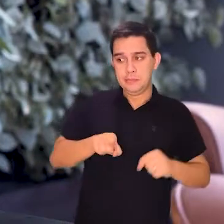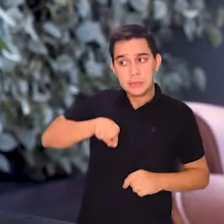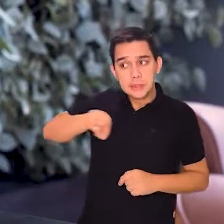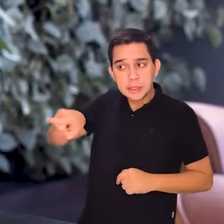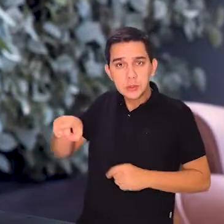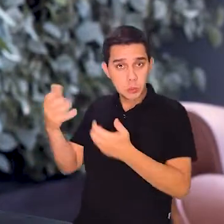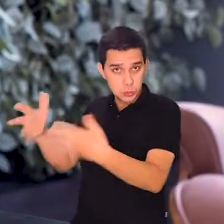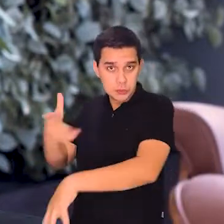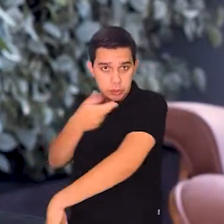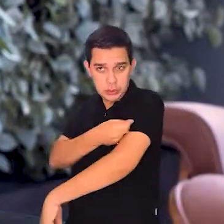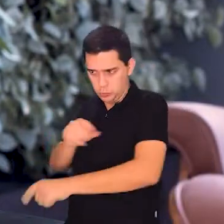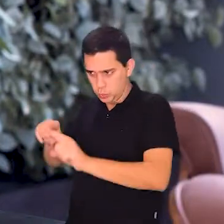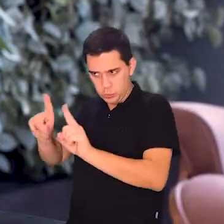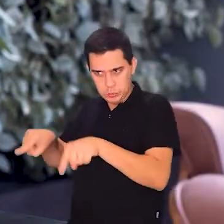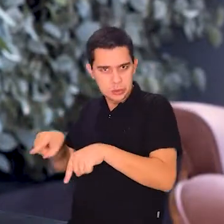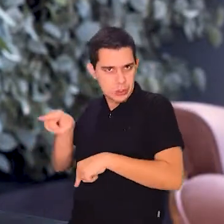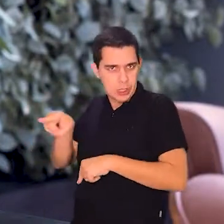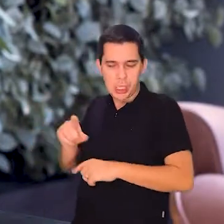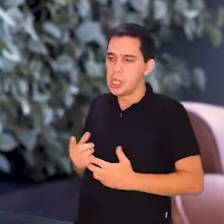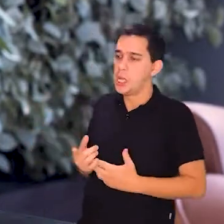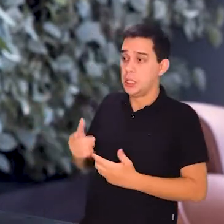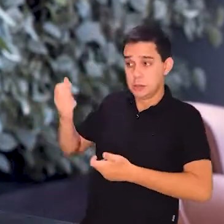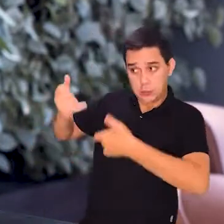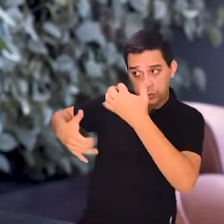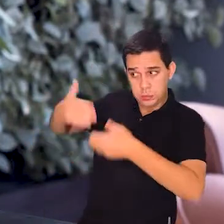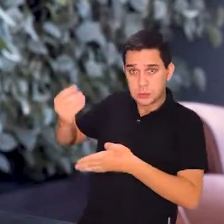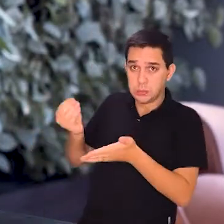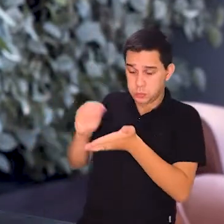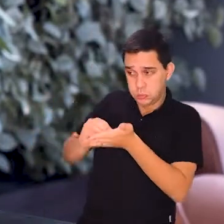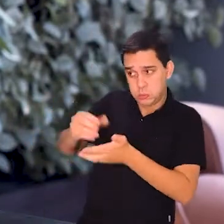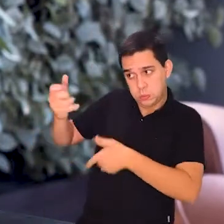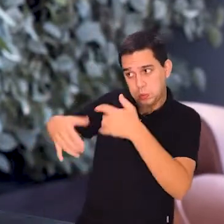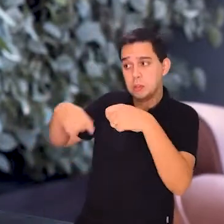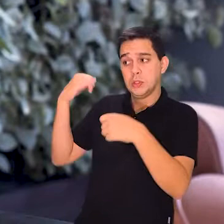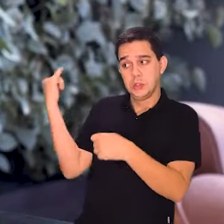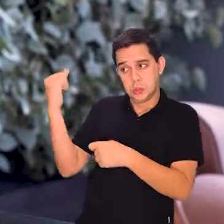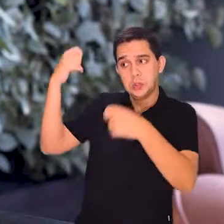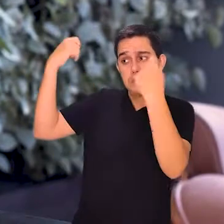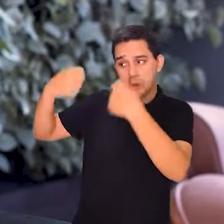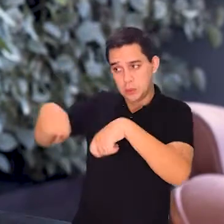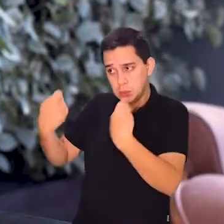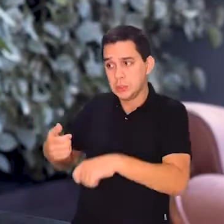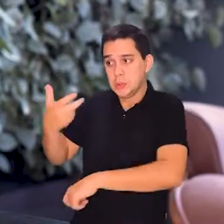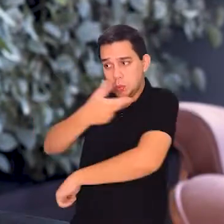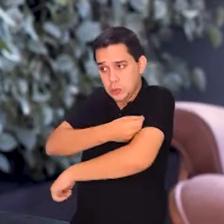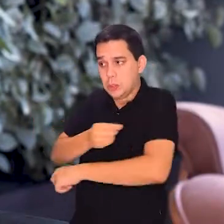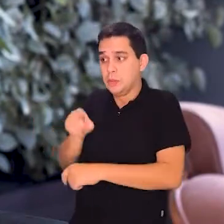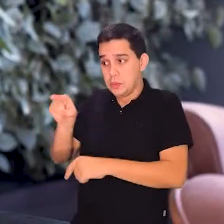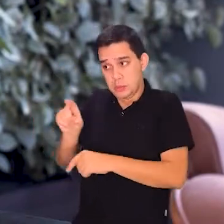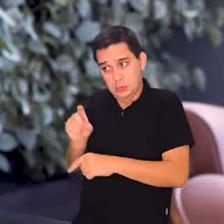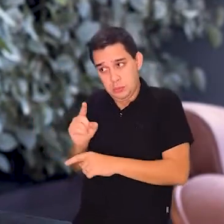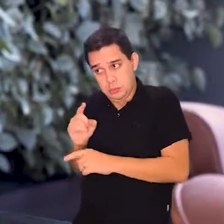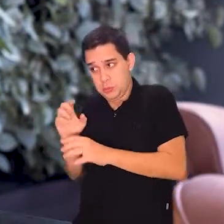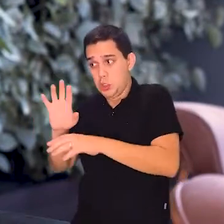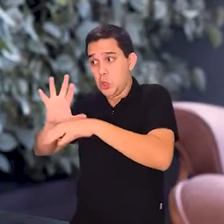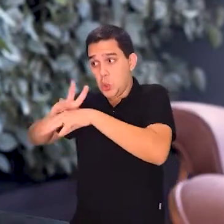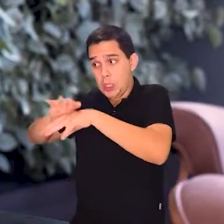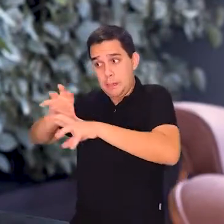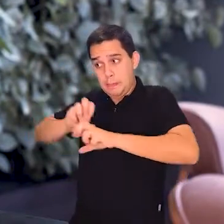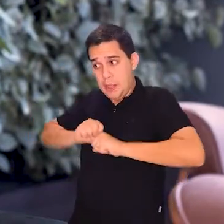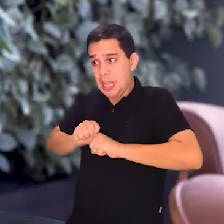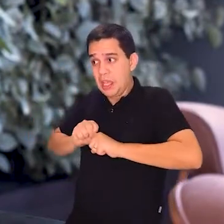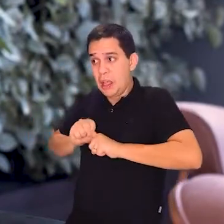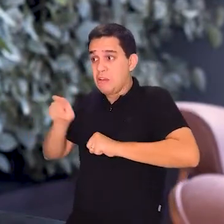dessa situação, e se não se valendo desse compromisso com o coletivo, inclusive com os colegas